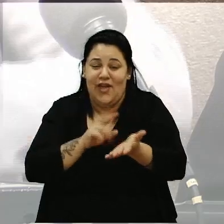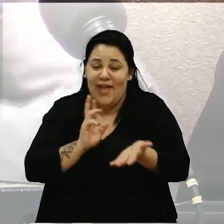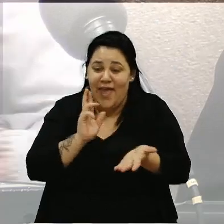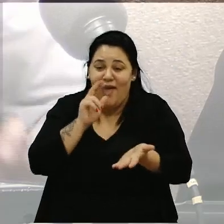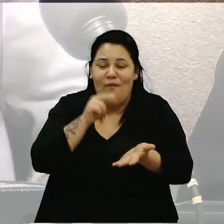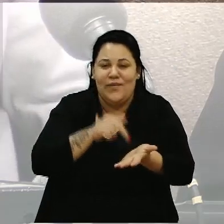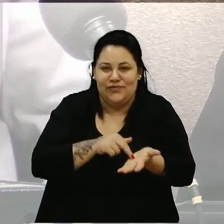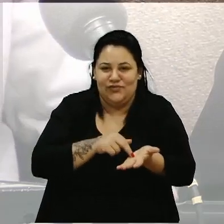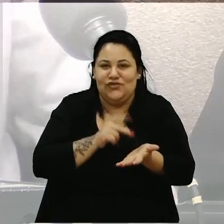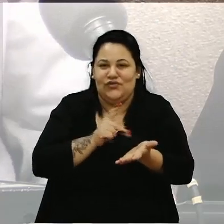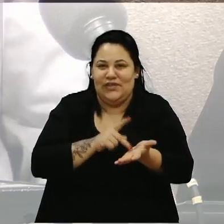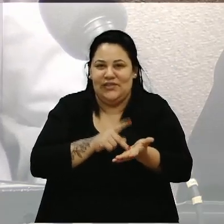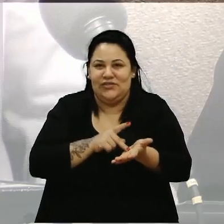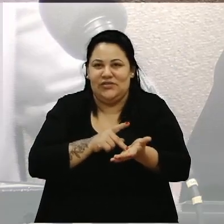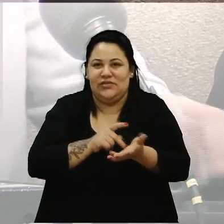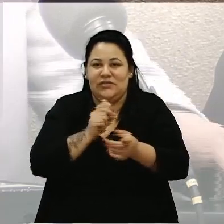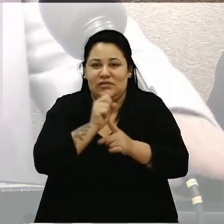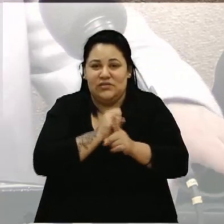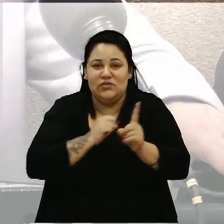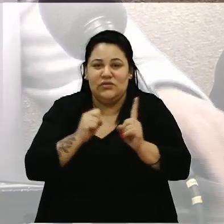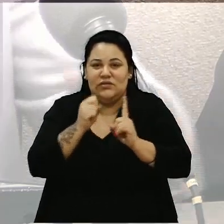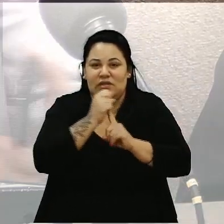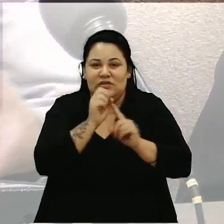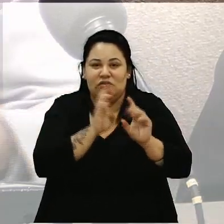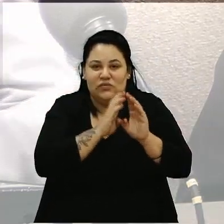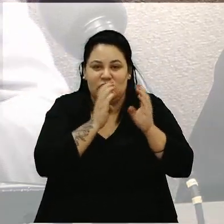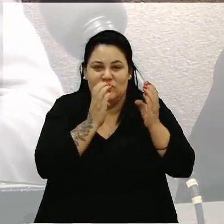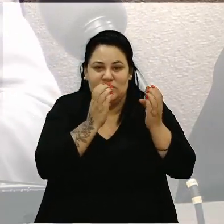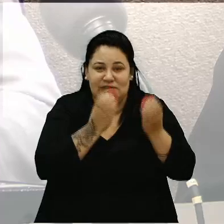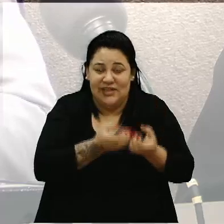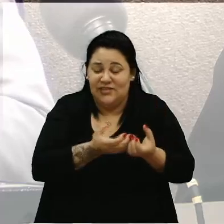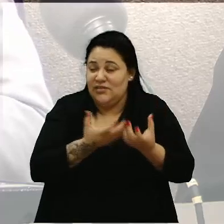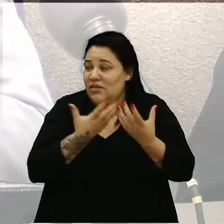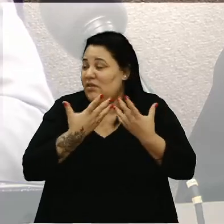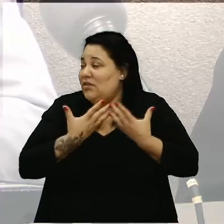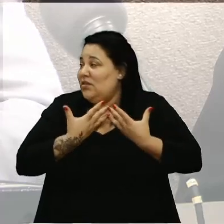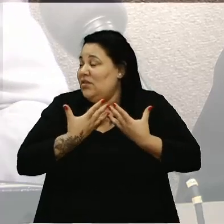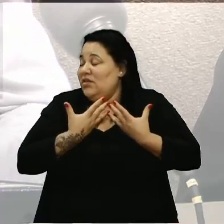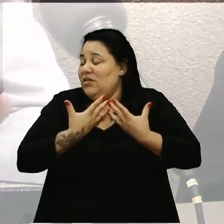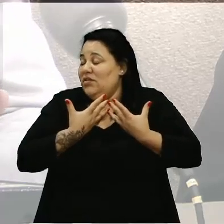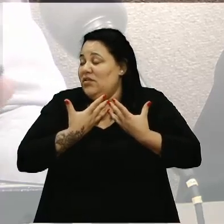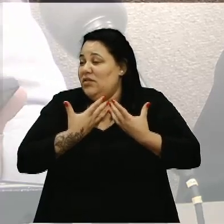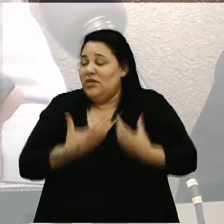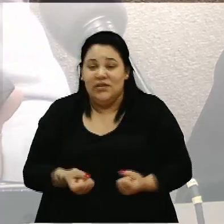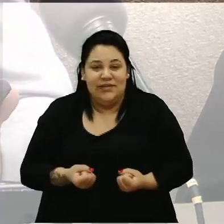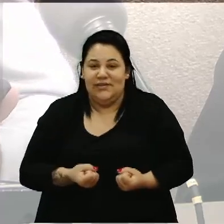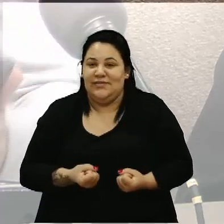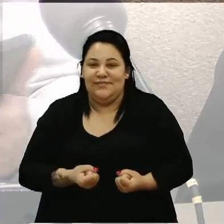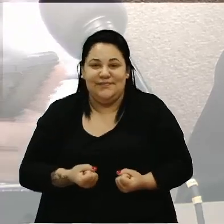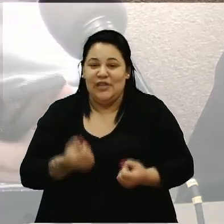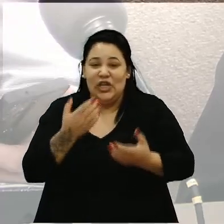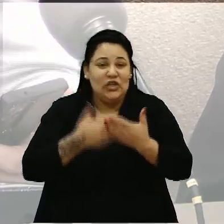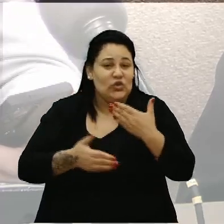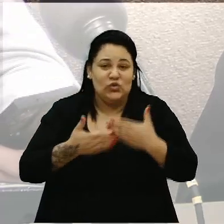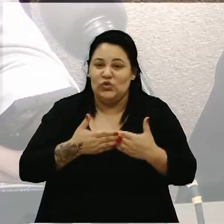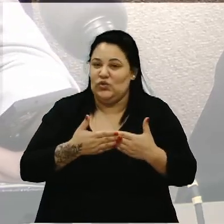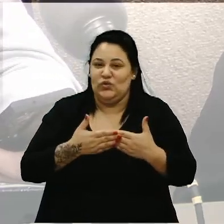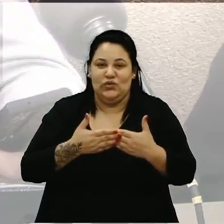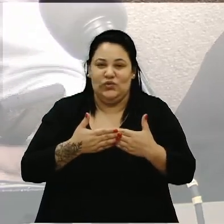realmente, a sociedade, a comunidade está de saco cheio em todas as esferas